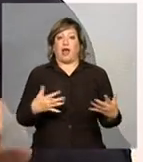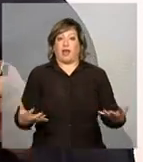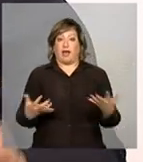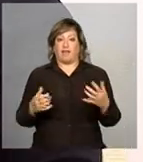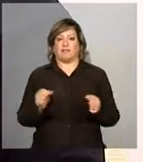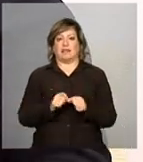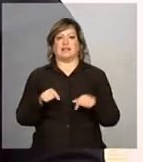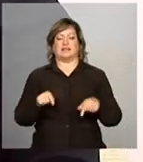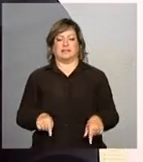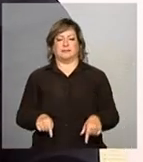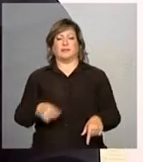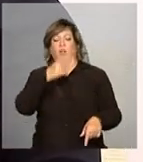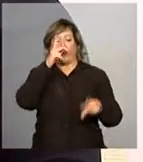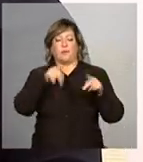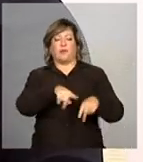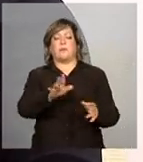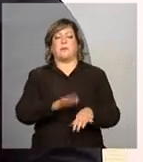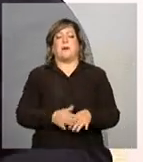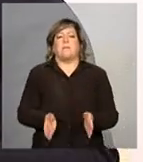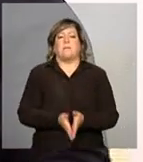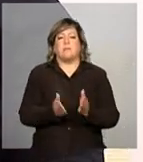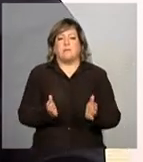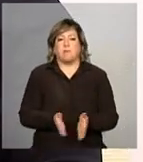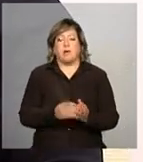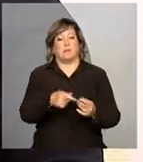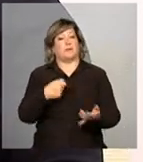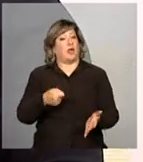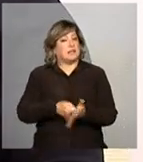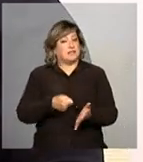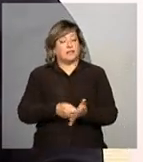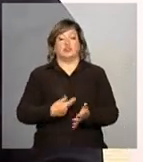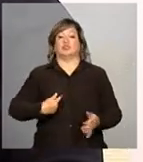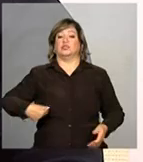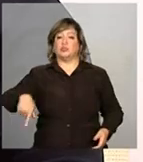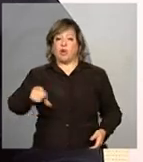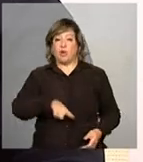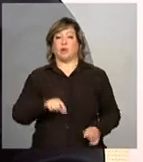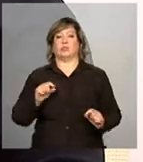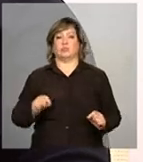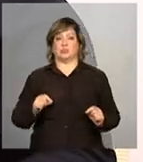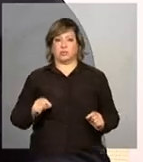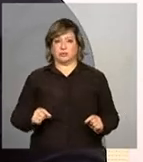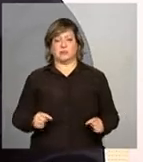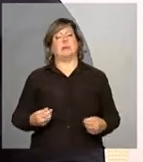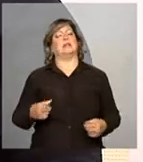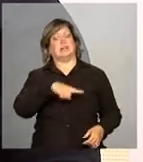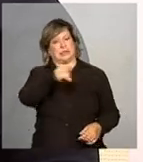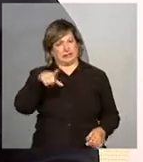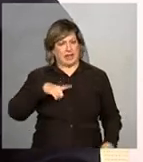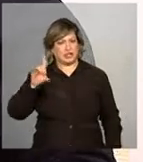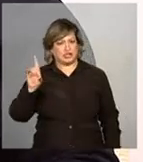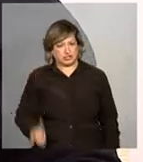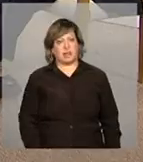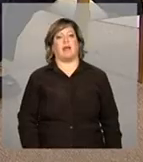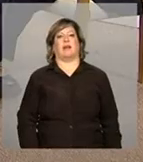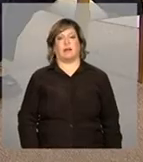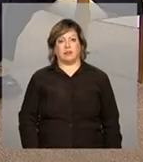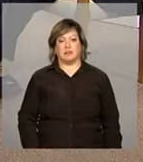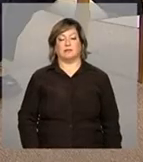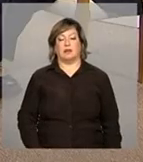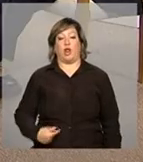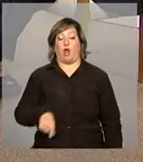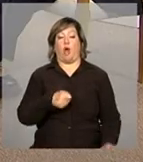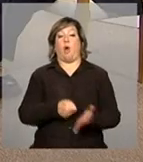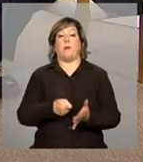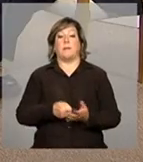a população mais pobre e vulnerável do Brasil ela exige de nós e isso que têm direito e tem direito né Nós o